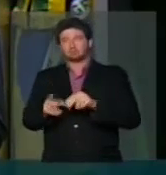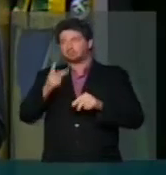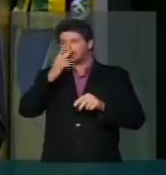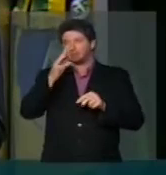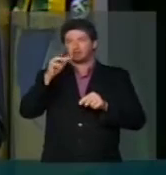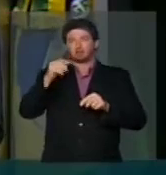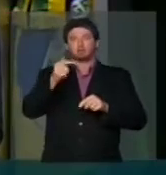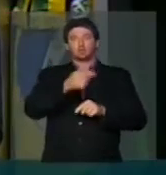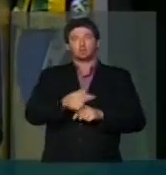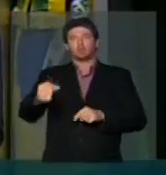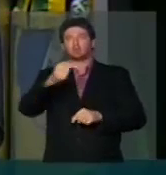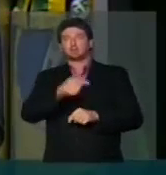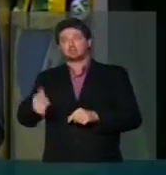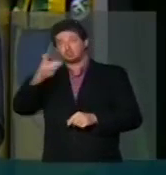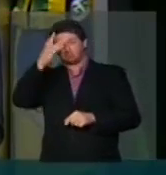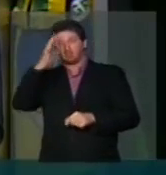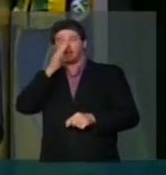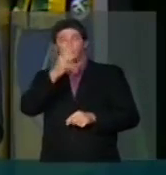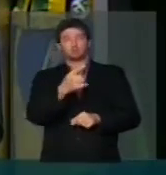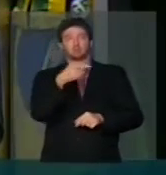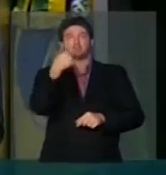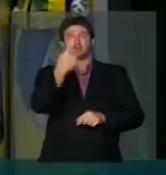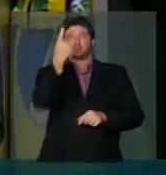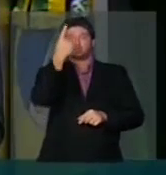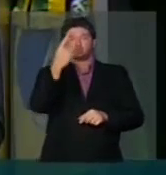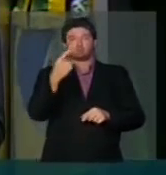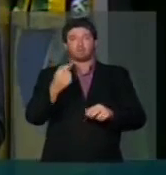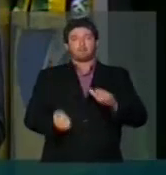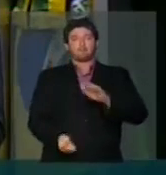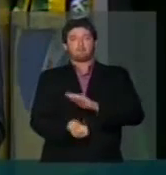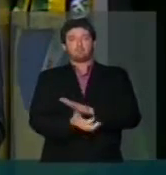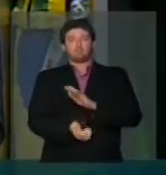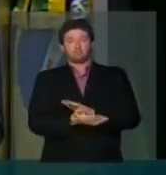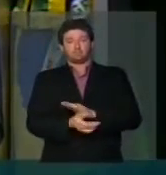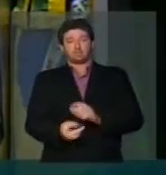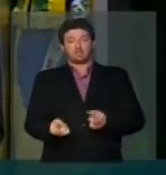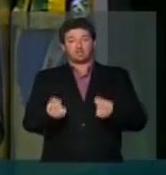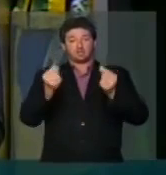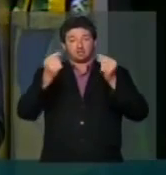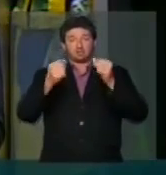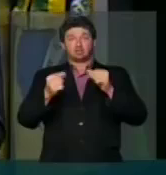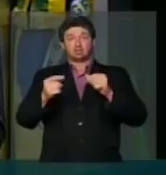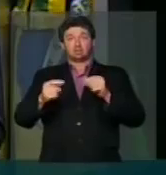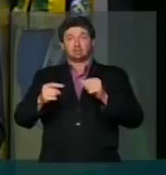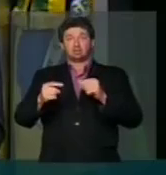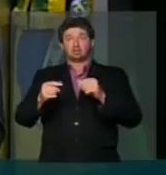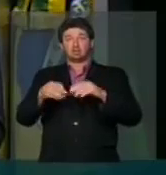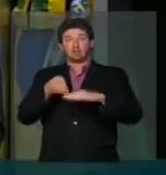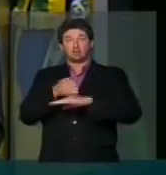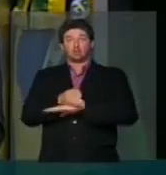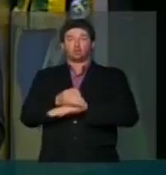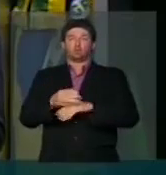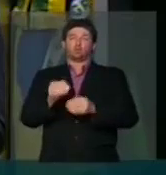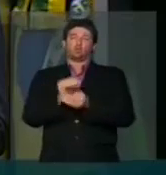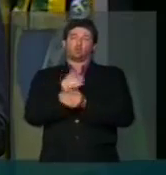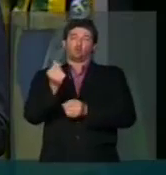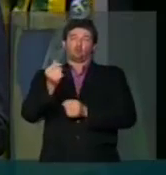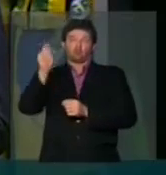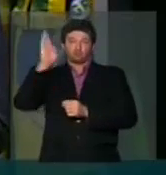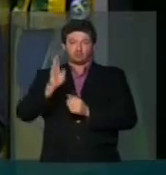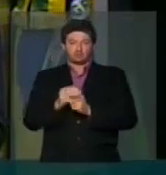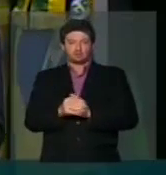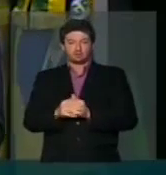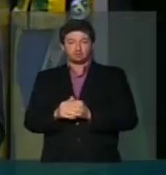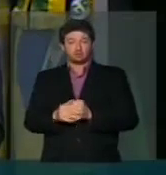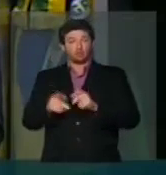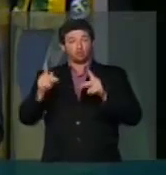as semanas, um delator revela mais um caso de uma propina milionária que irrigou os cofres deste partido. A população também rejeita um